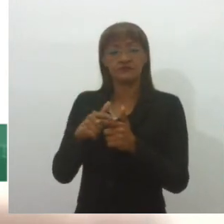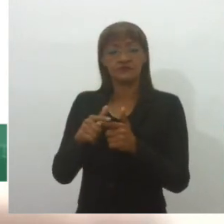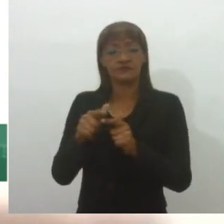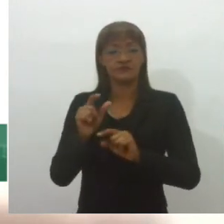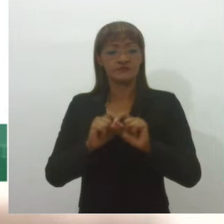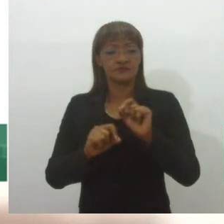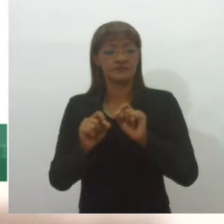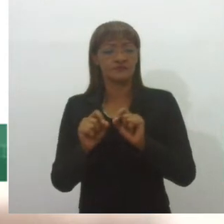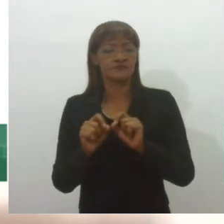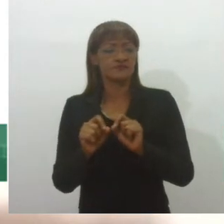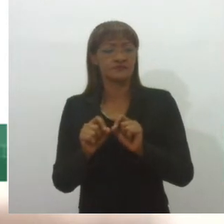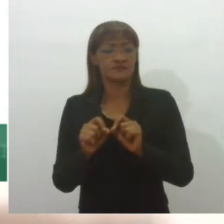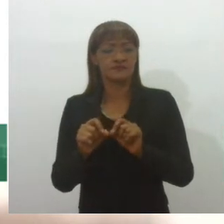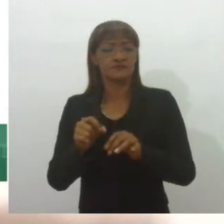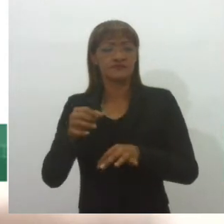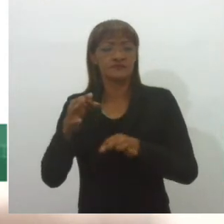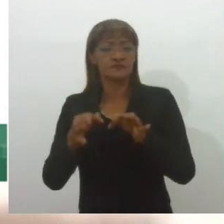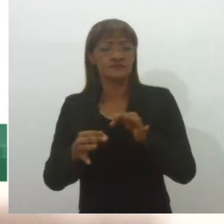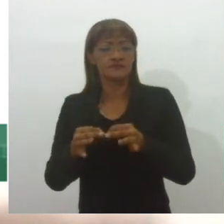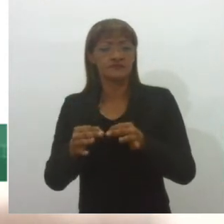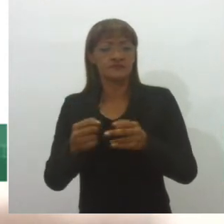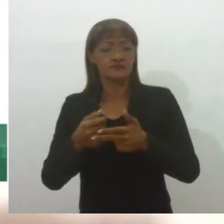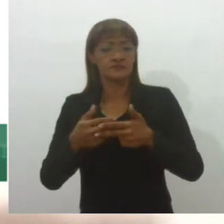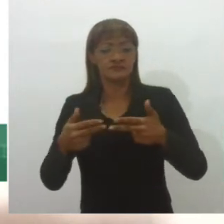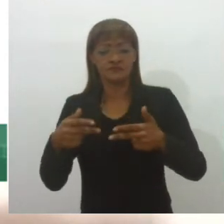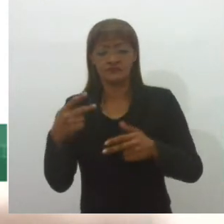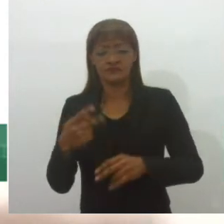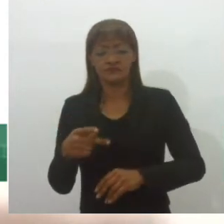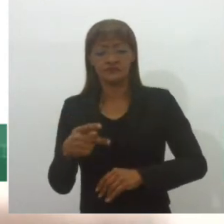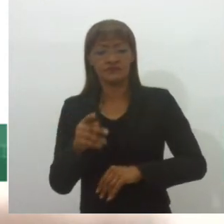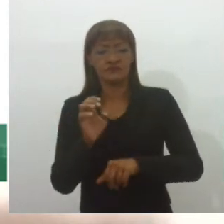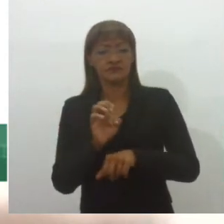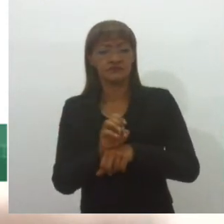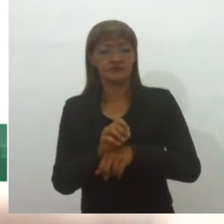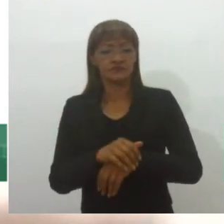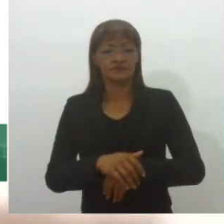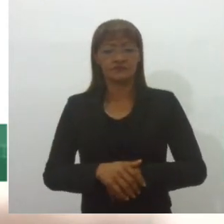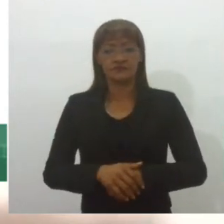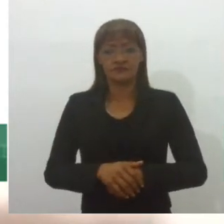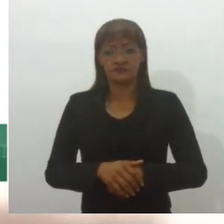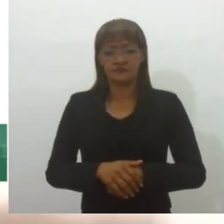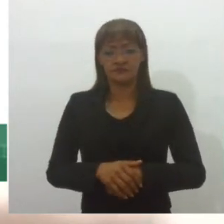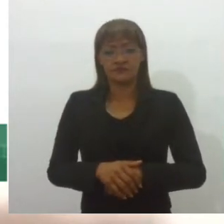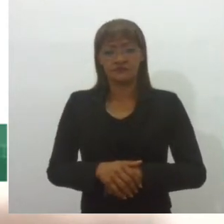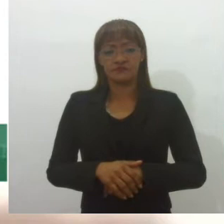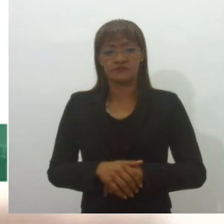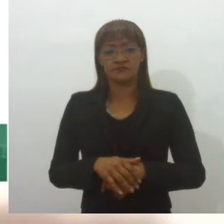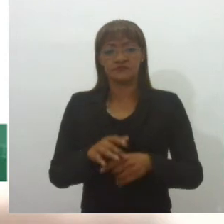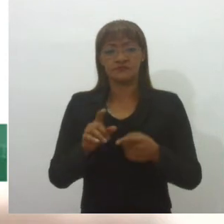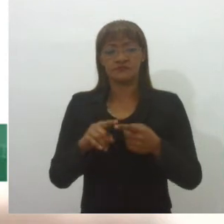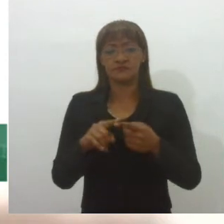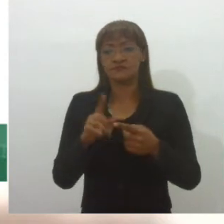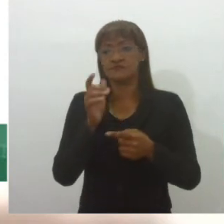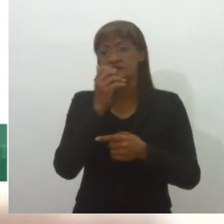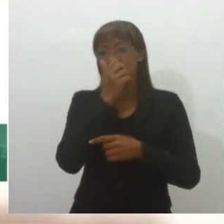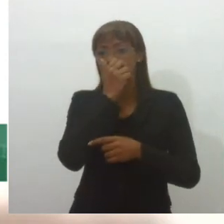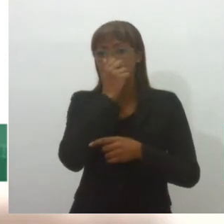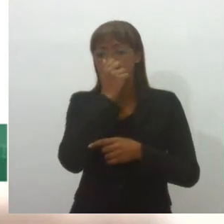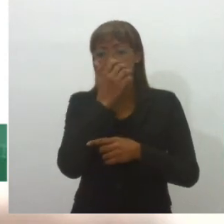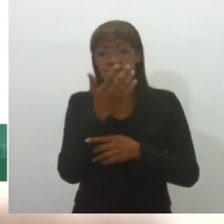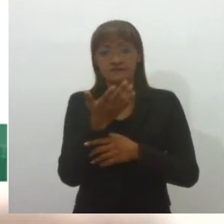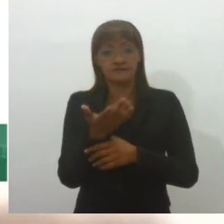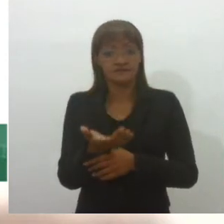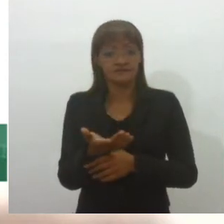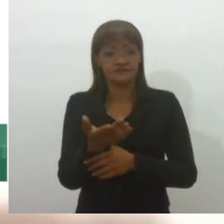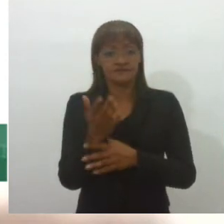gente fala em um custo para o Estado. Então, e além de abarrotar, né, o judiciário, com questões